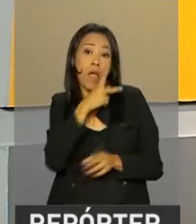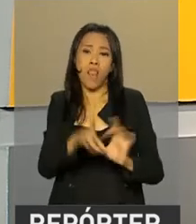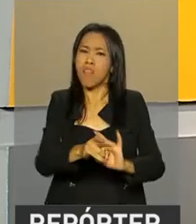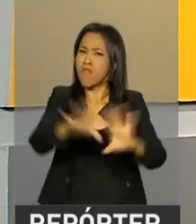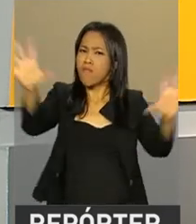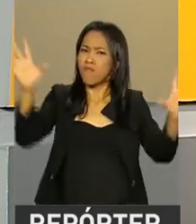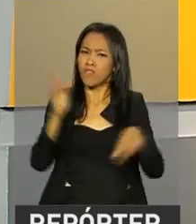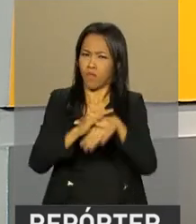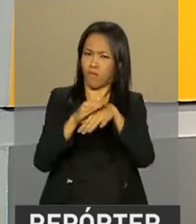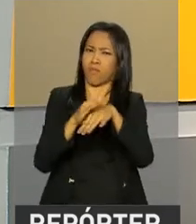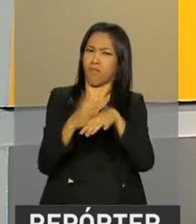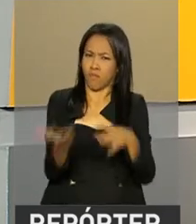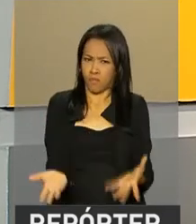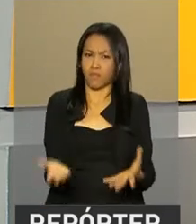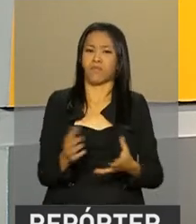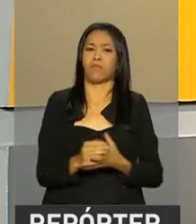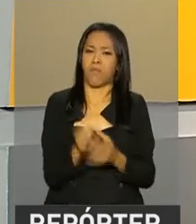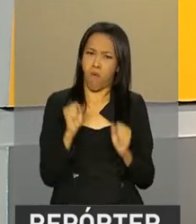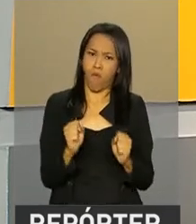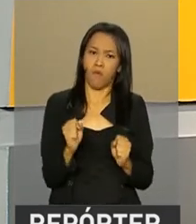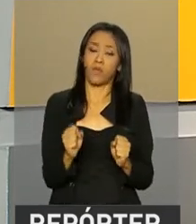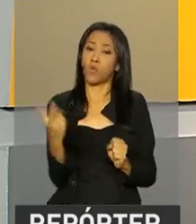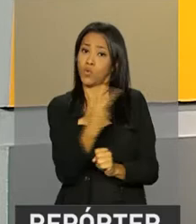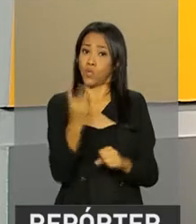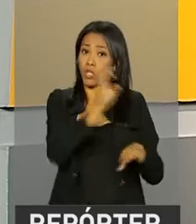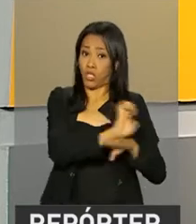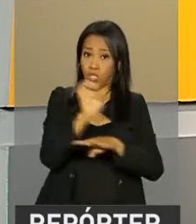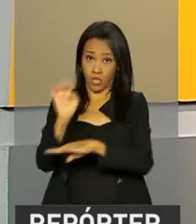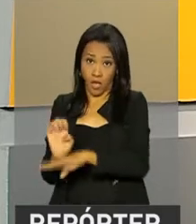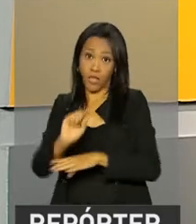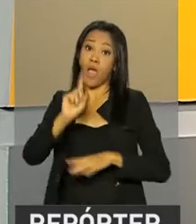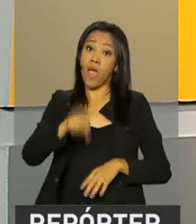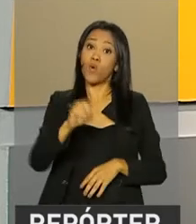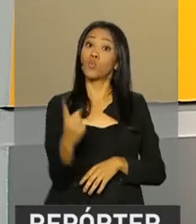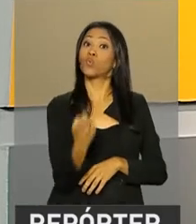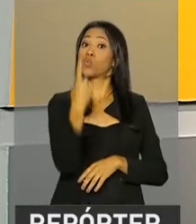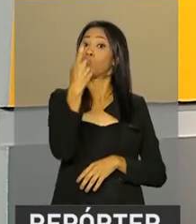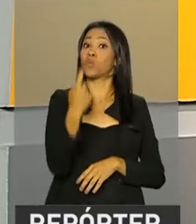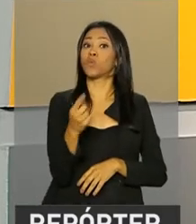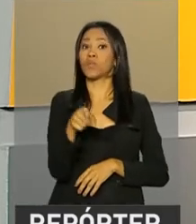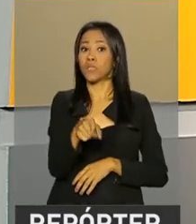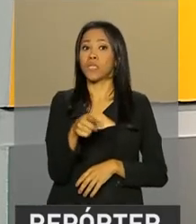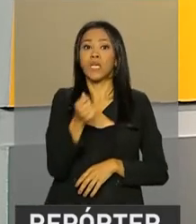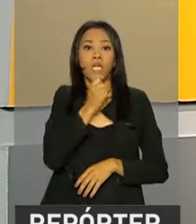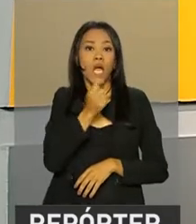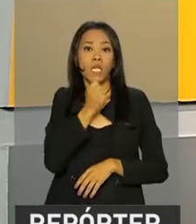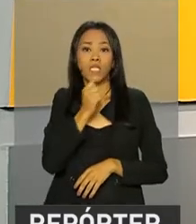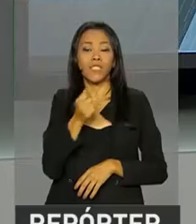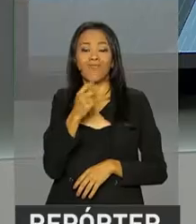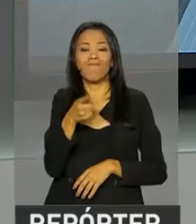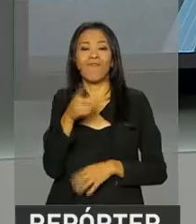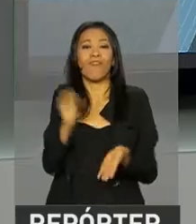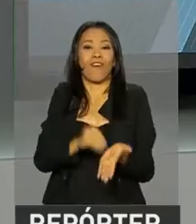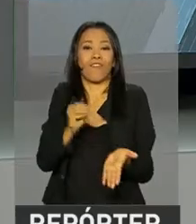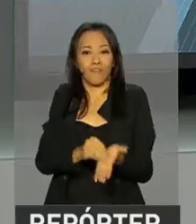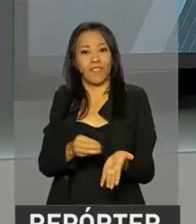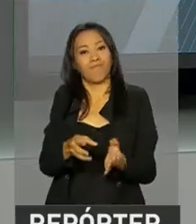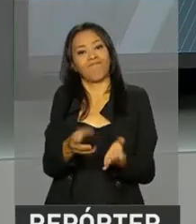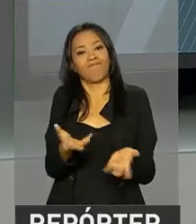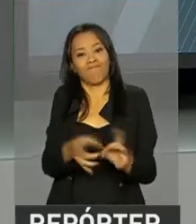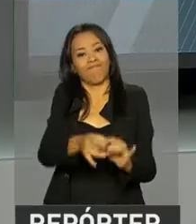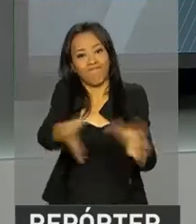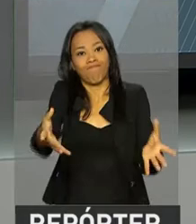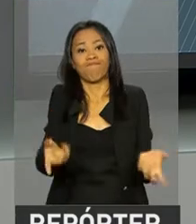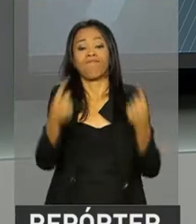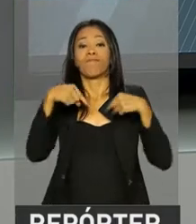vacinação os dois estados são os únicos ainda sem esse reconhecimento e o plenário da